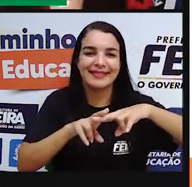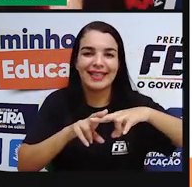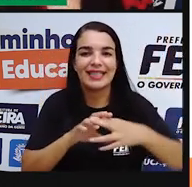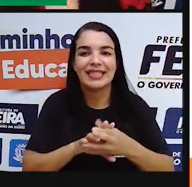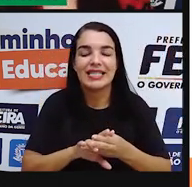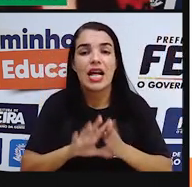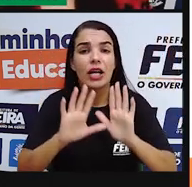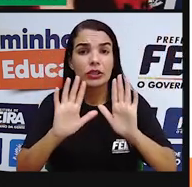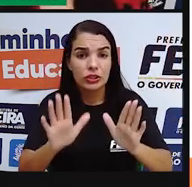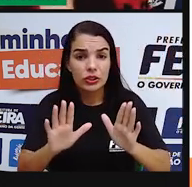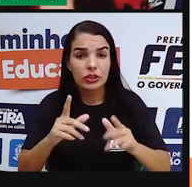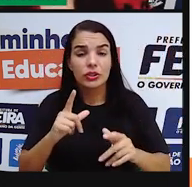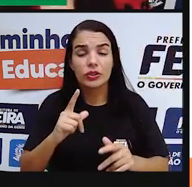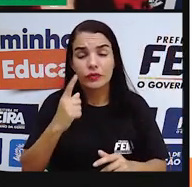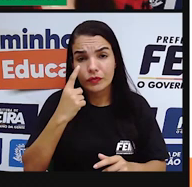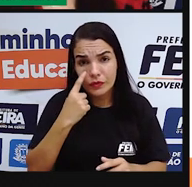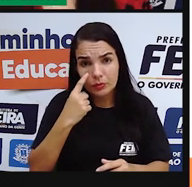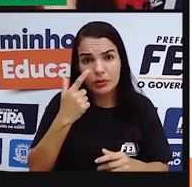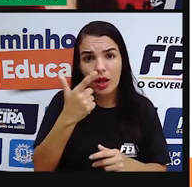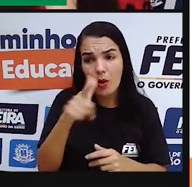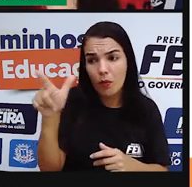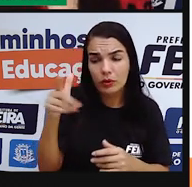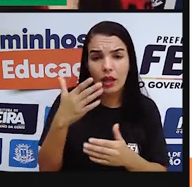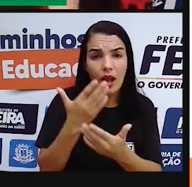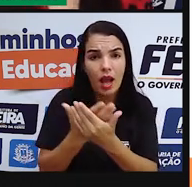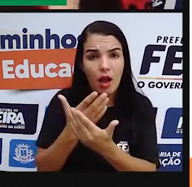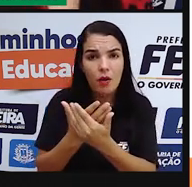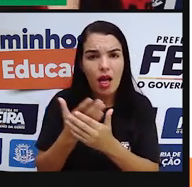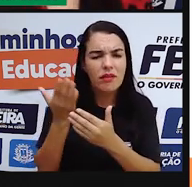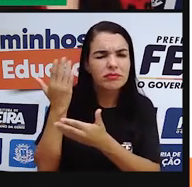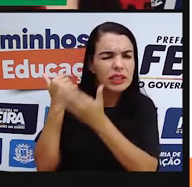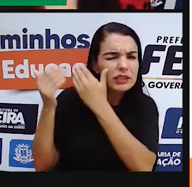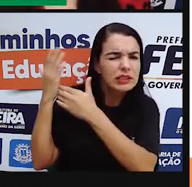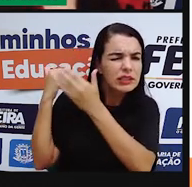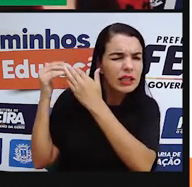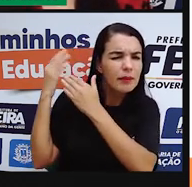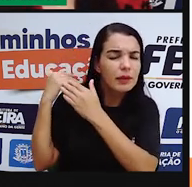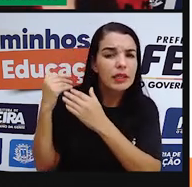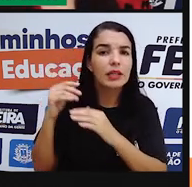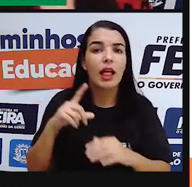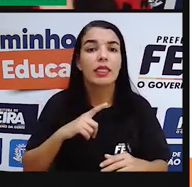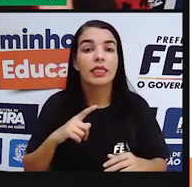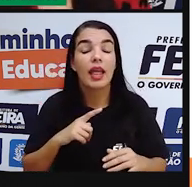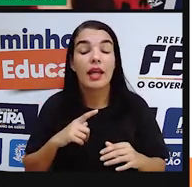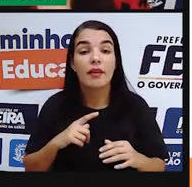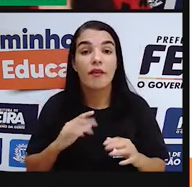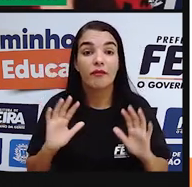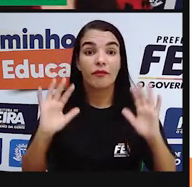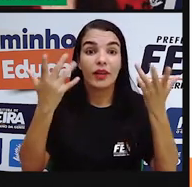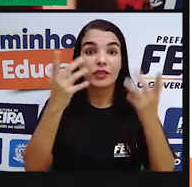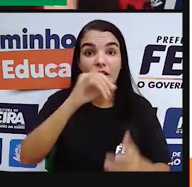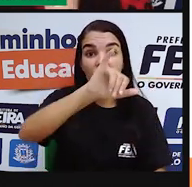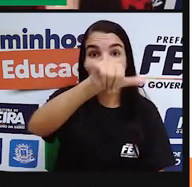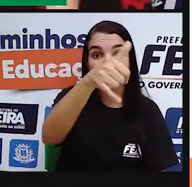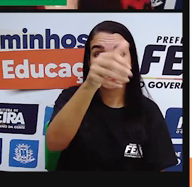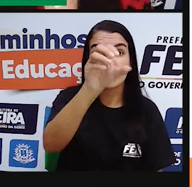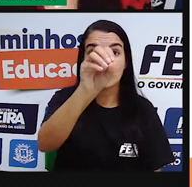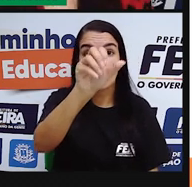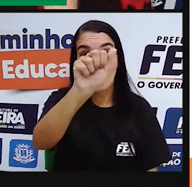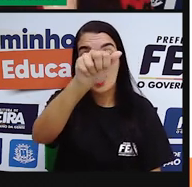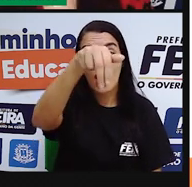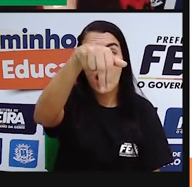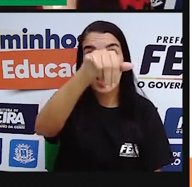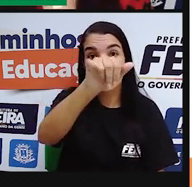junho. Nós já vimos na outra aula que antigamente eram chamadas de festas joaninas, em referência